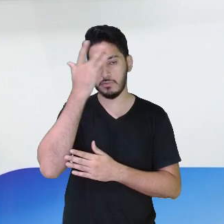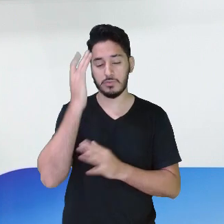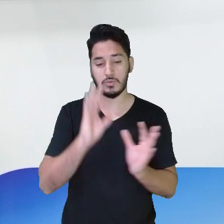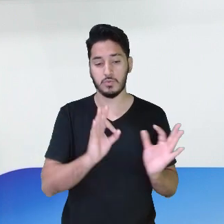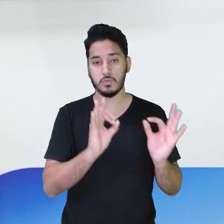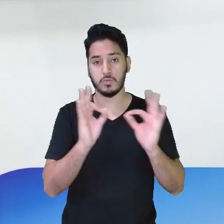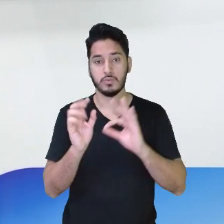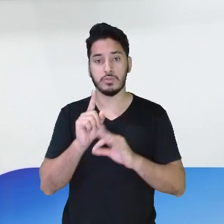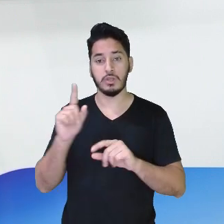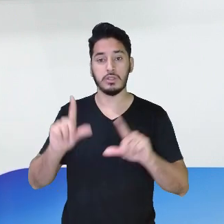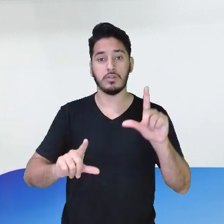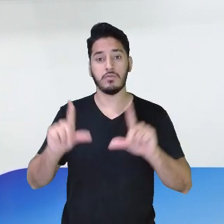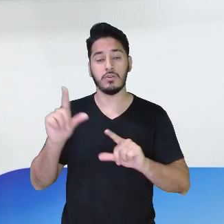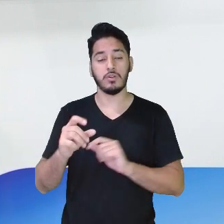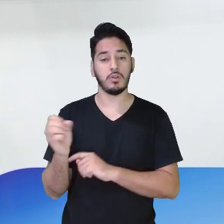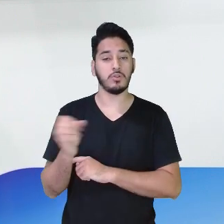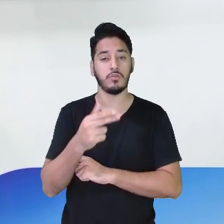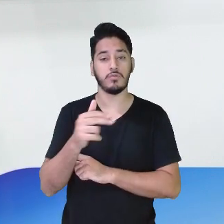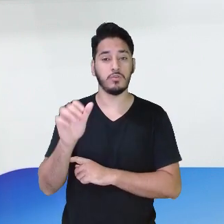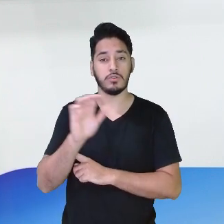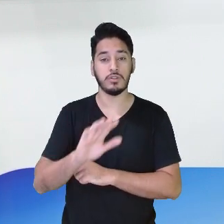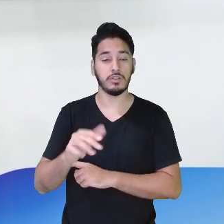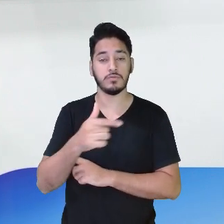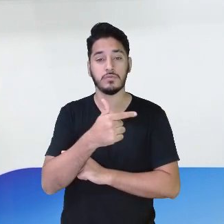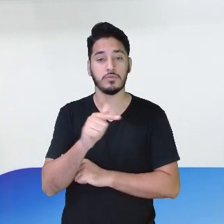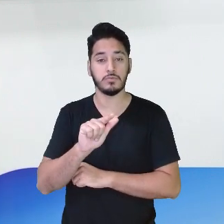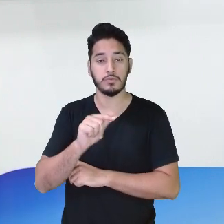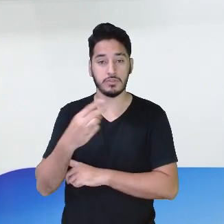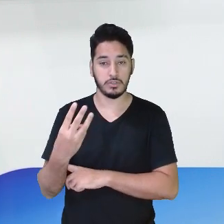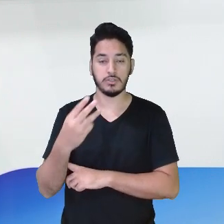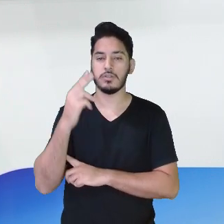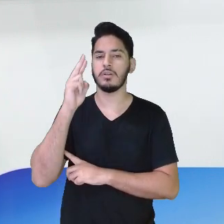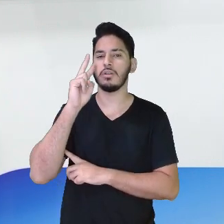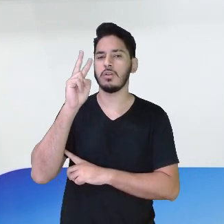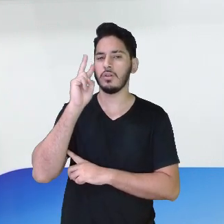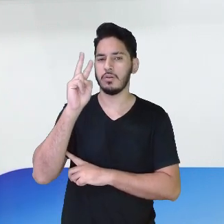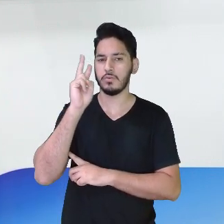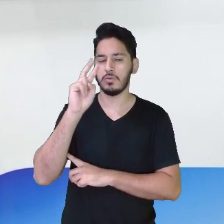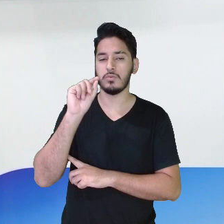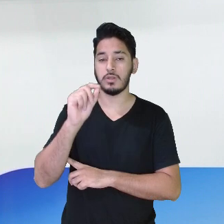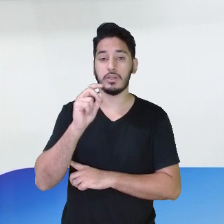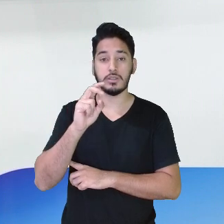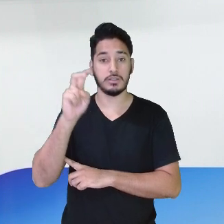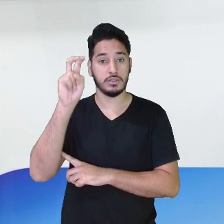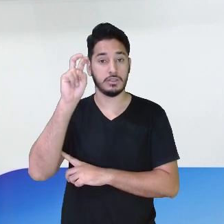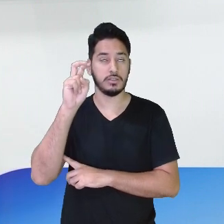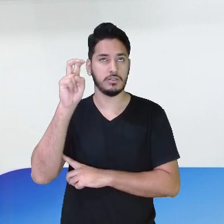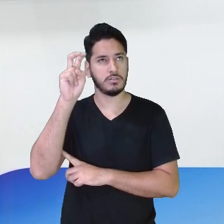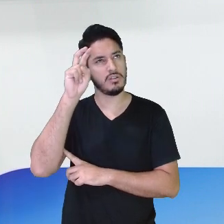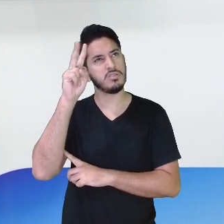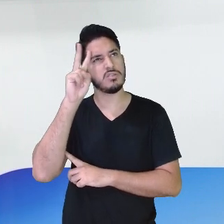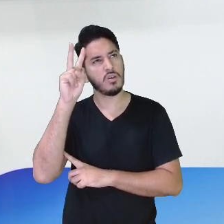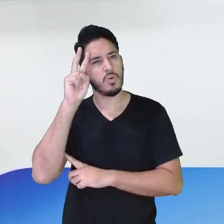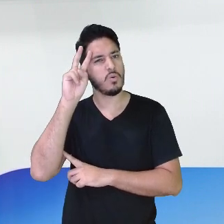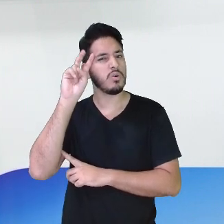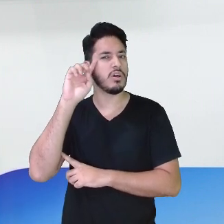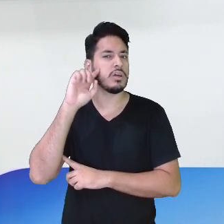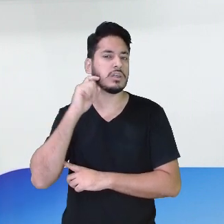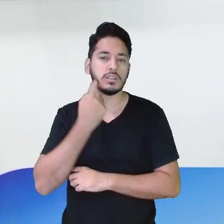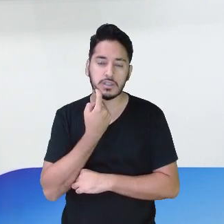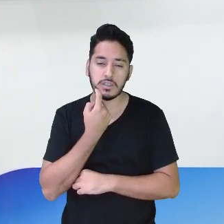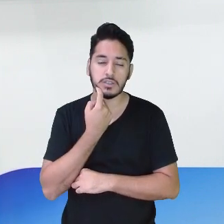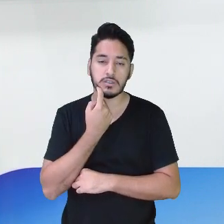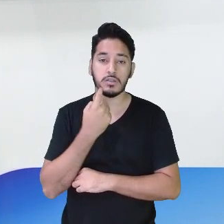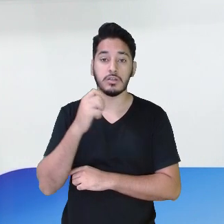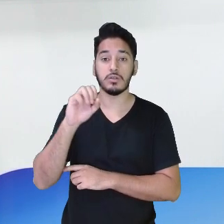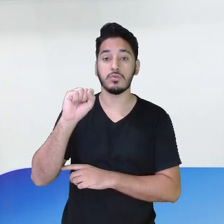agora lá na TV Nova Nordeste, 22.3. Lembrando, estamos aqui de segunda a sexta, às 8h30, mas também